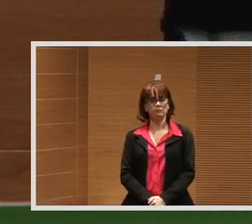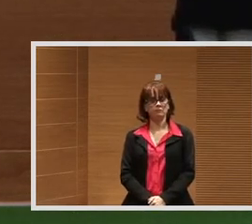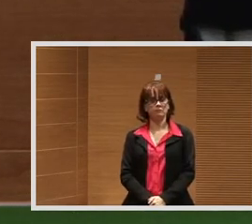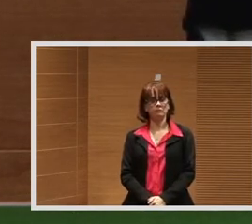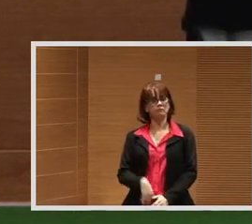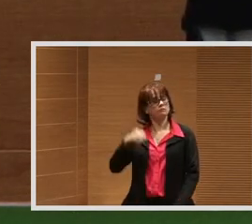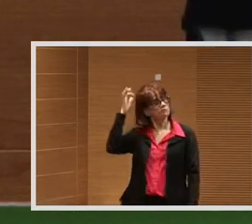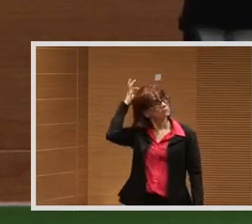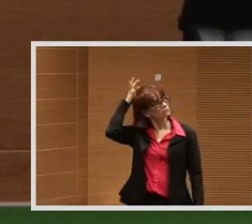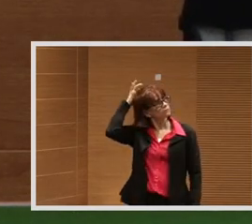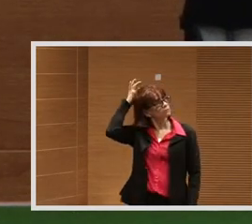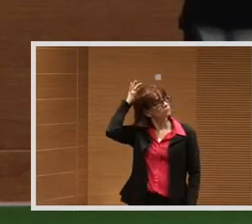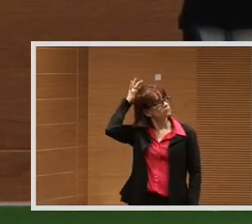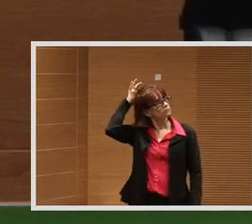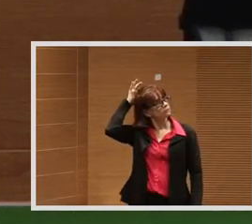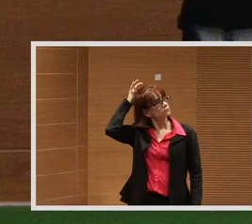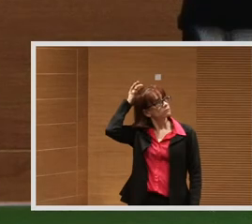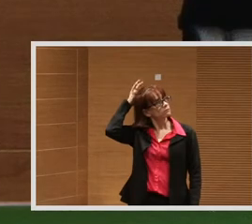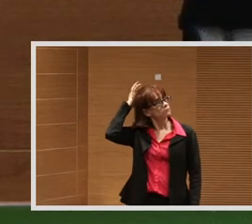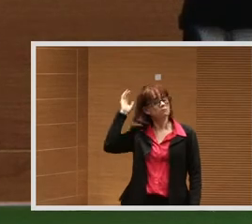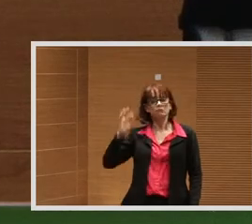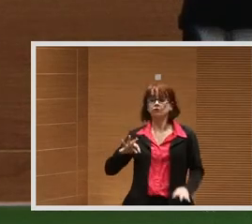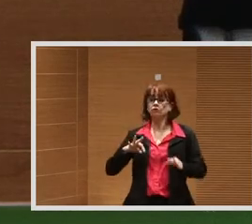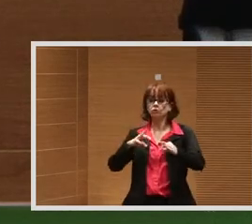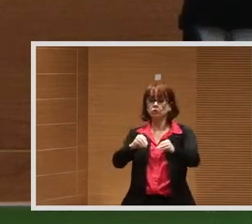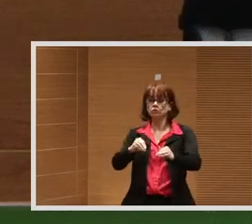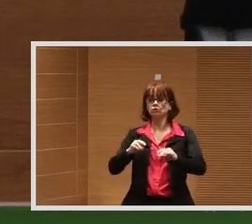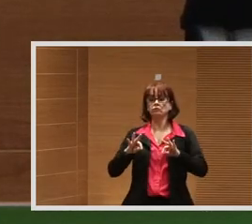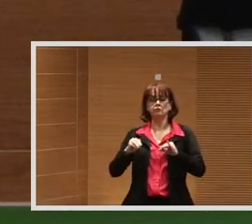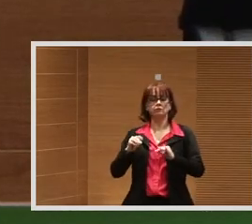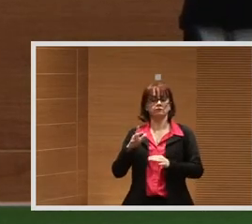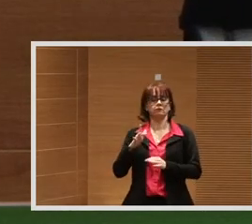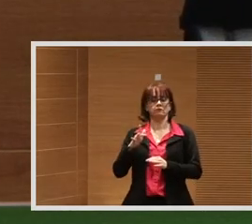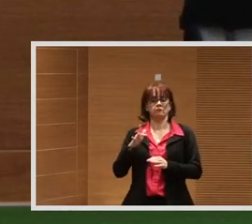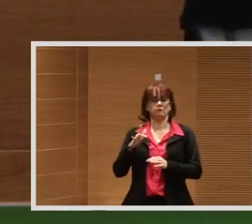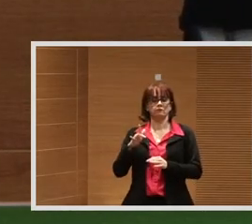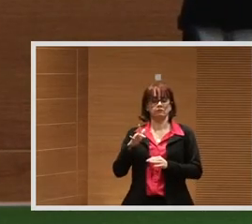compulsivamente acompanhados em serviços de saúde. Eles eram